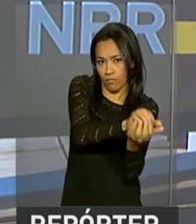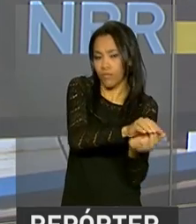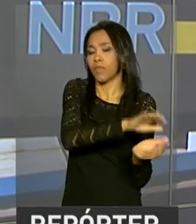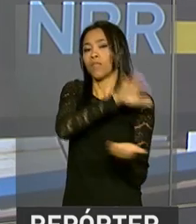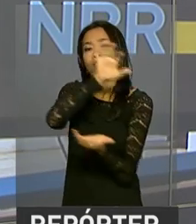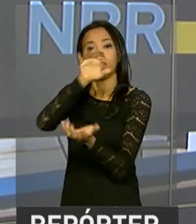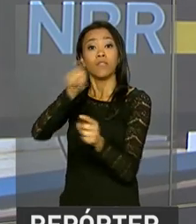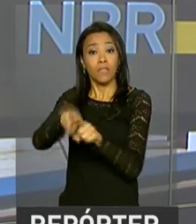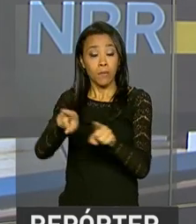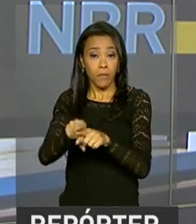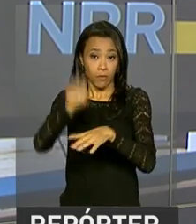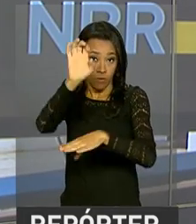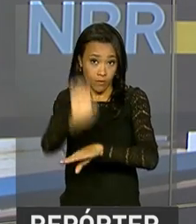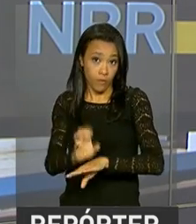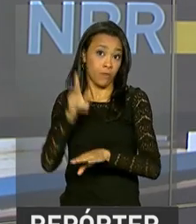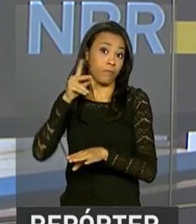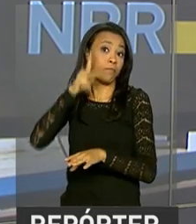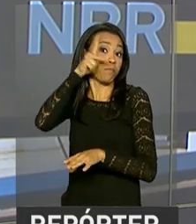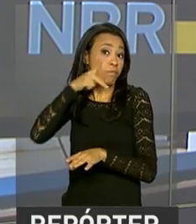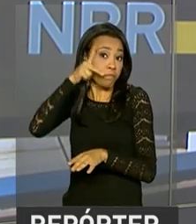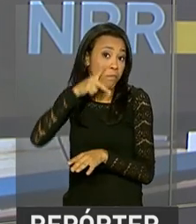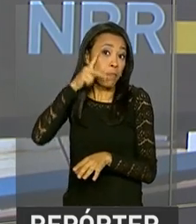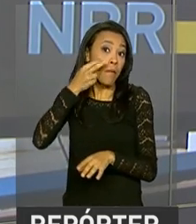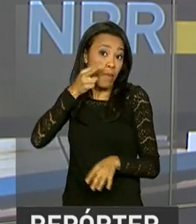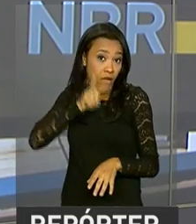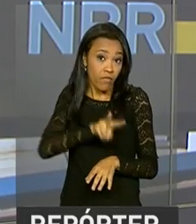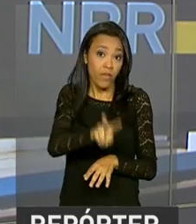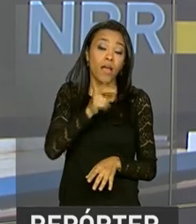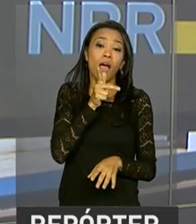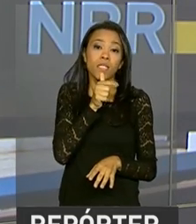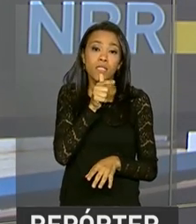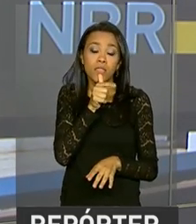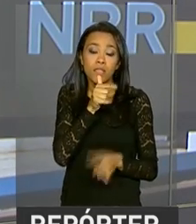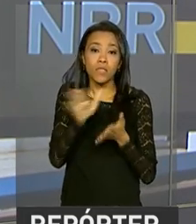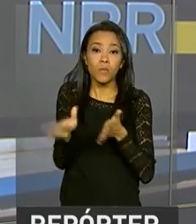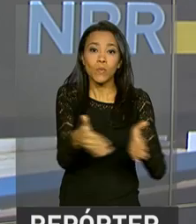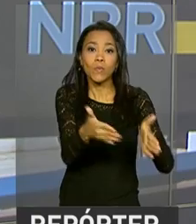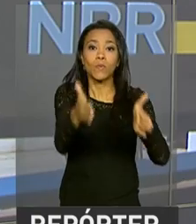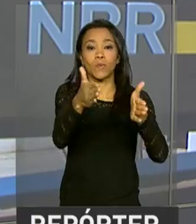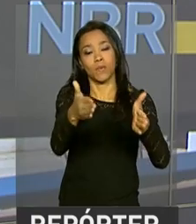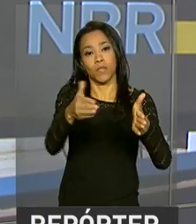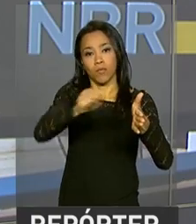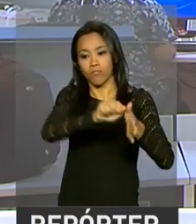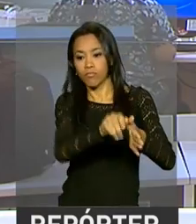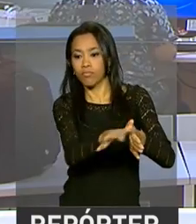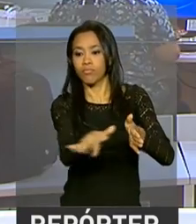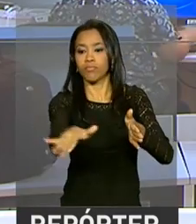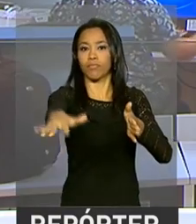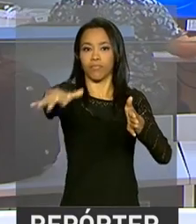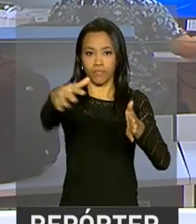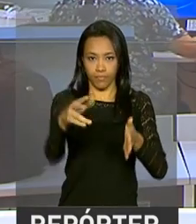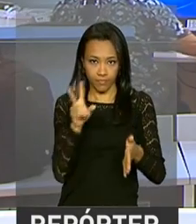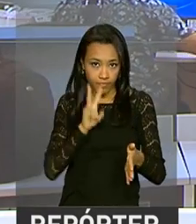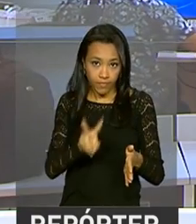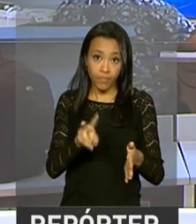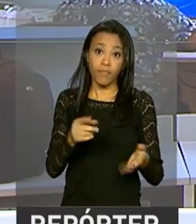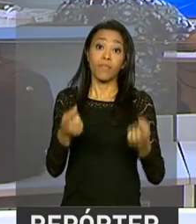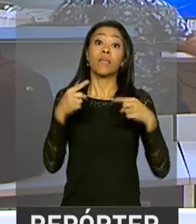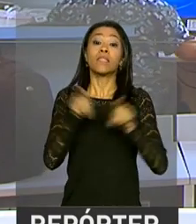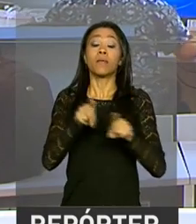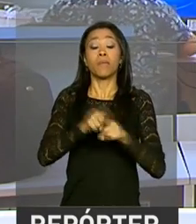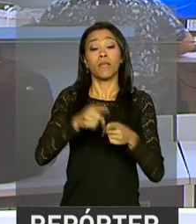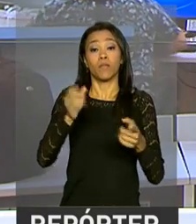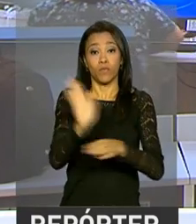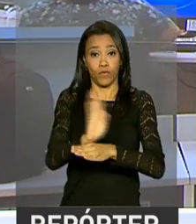Paraíba, para ver a chegada das águas da transposição do Rio São Francisco. Em vídeo divulgado nas